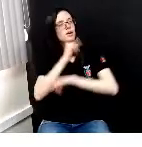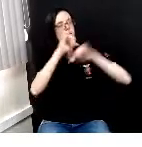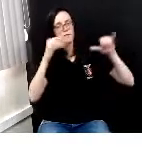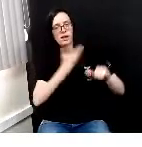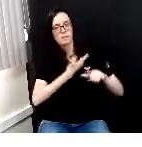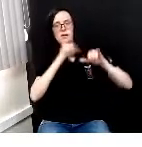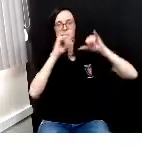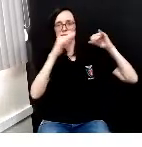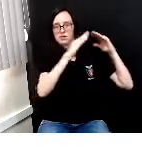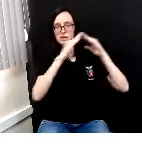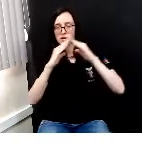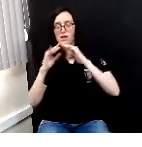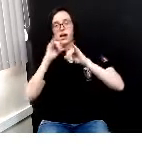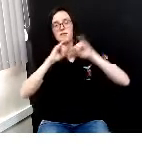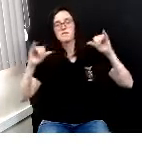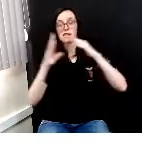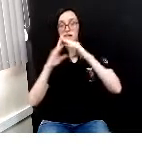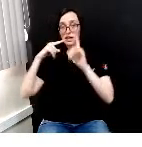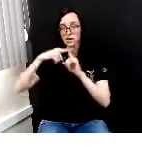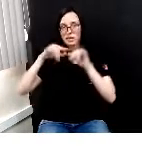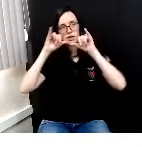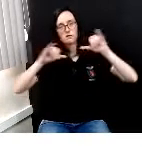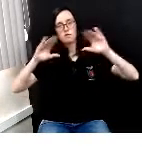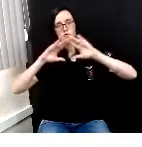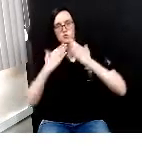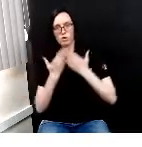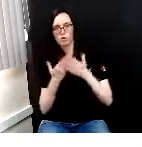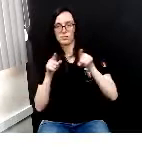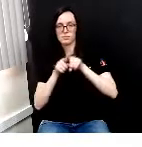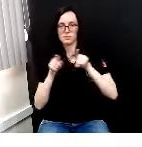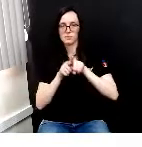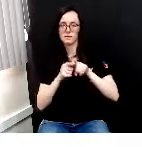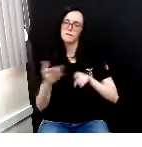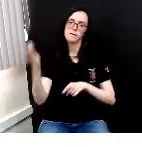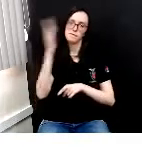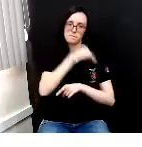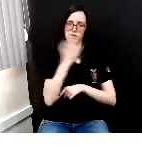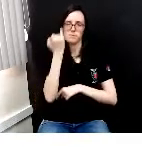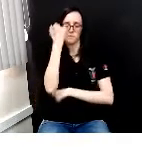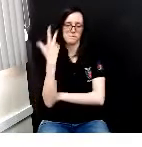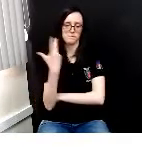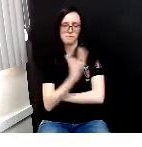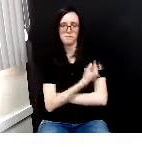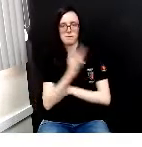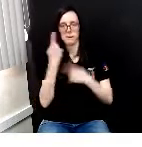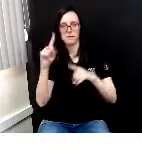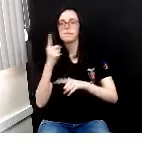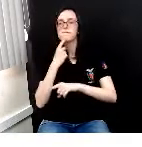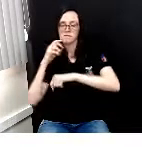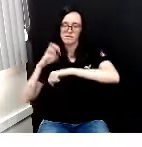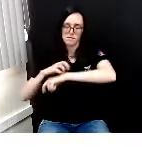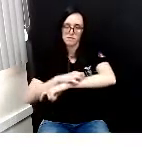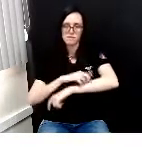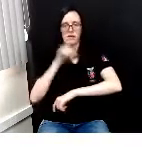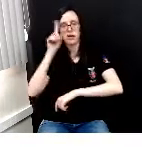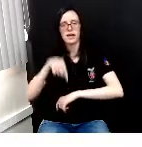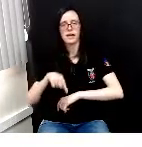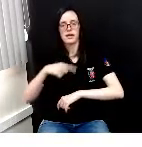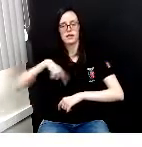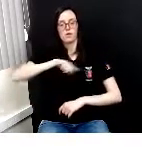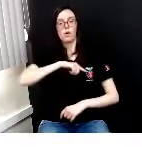vizinhos, avise na igreja, avise nas escolas. Venha fazer a vacina contra o sarampo. Essa é a